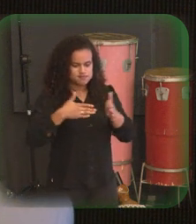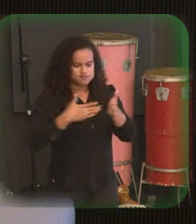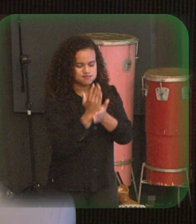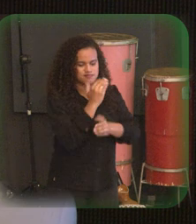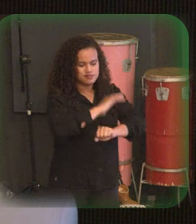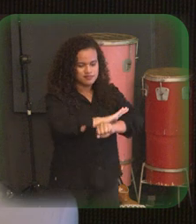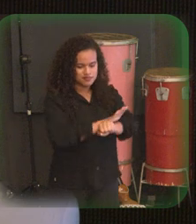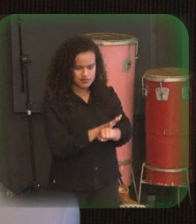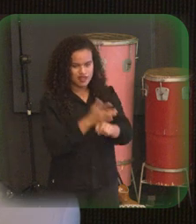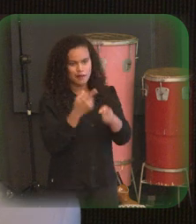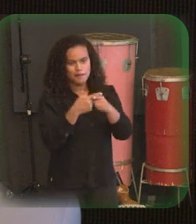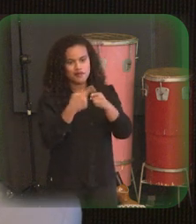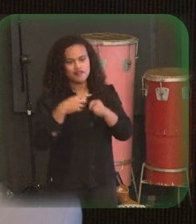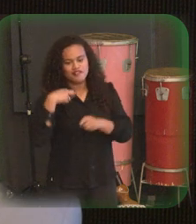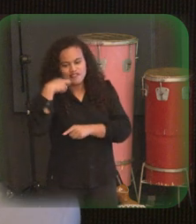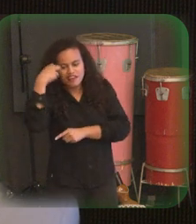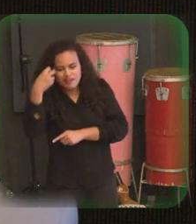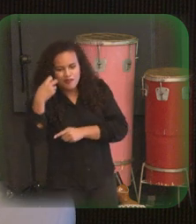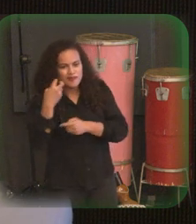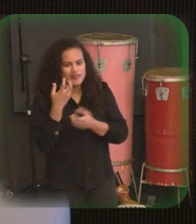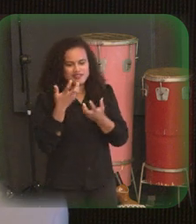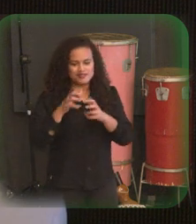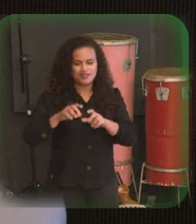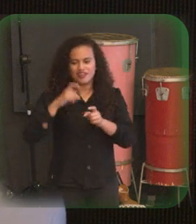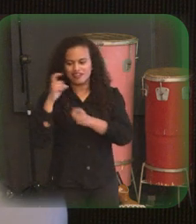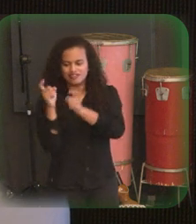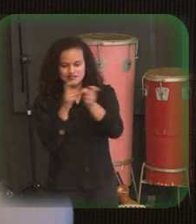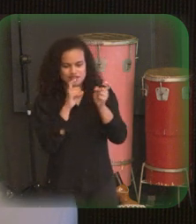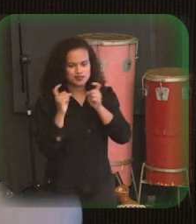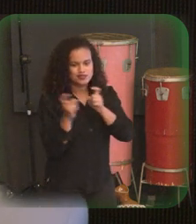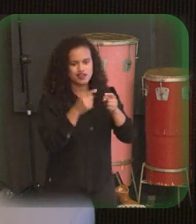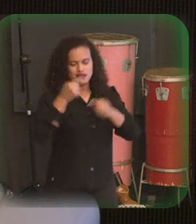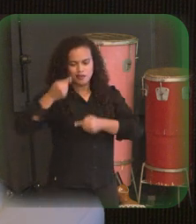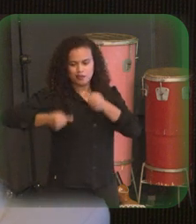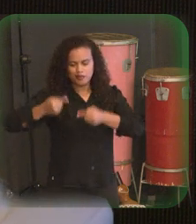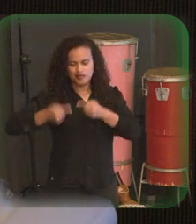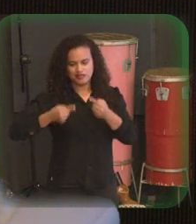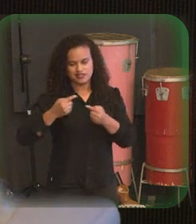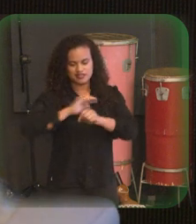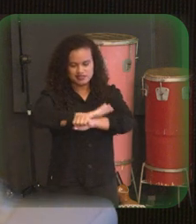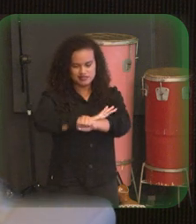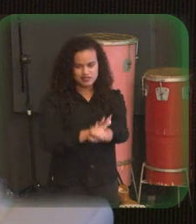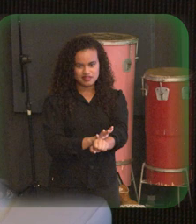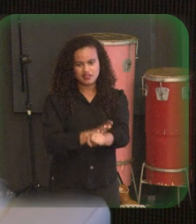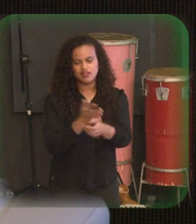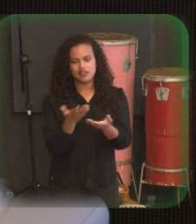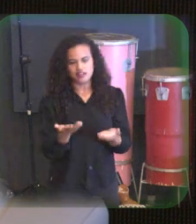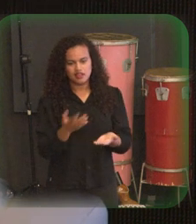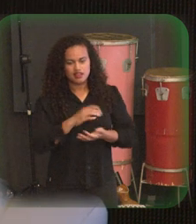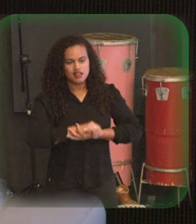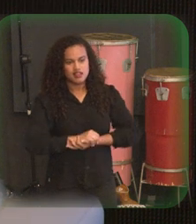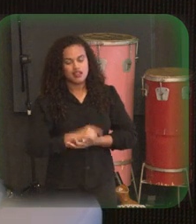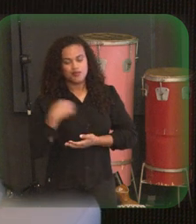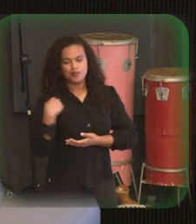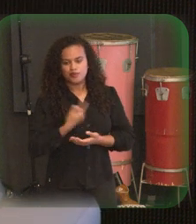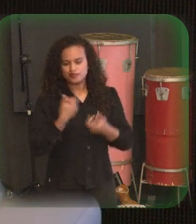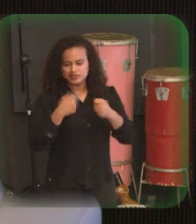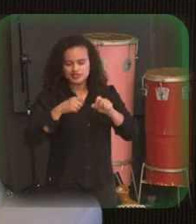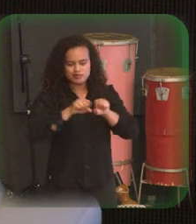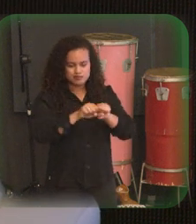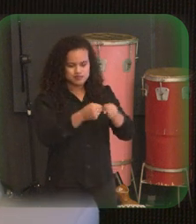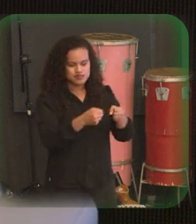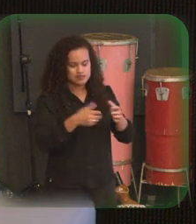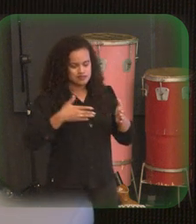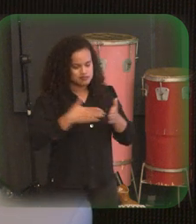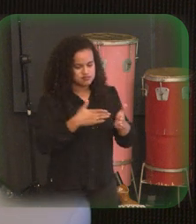vergonha, sem querer discutir, né, as políticas antirracista, e a gente precisa quebrar